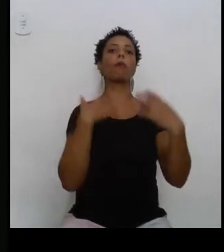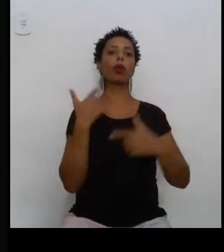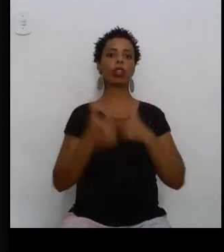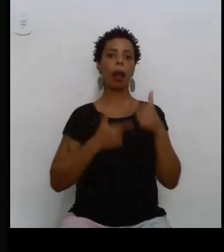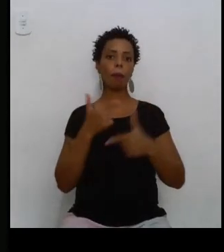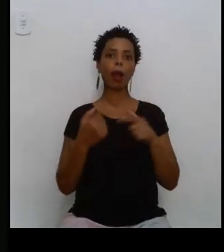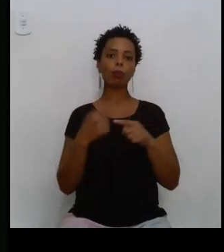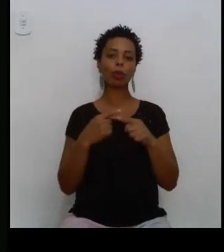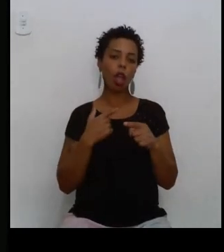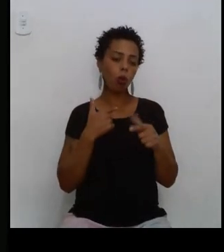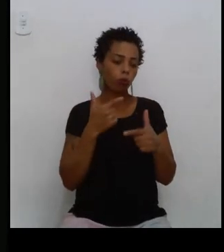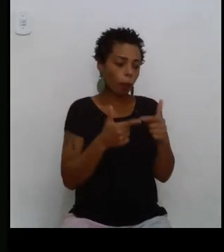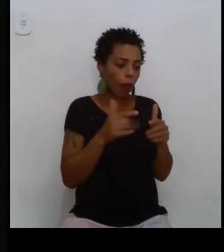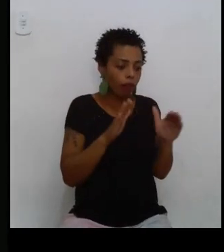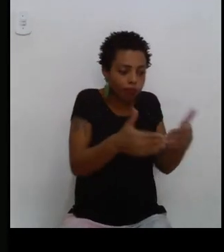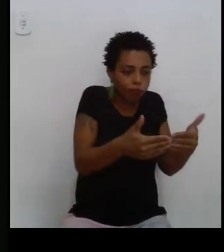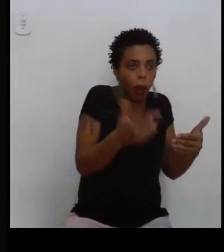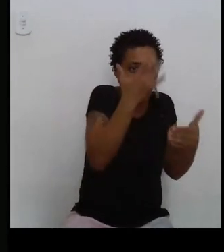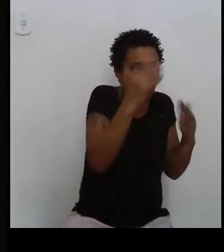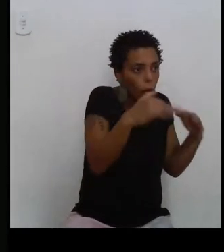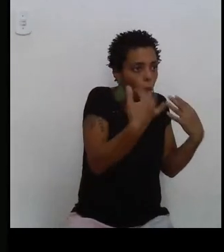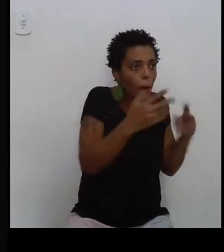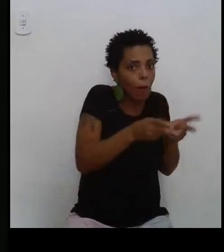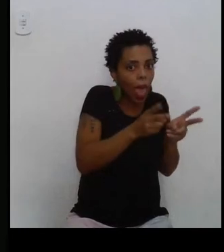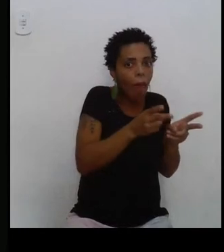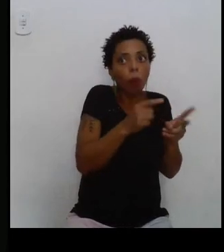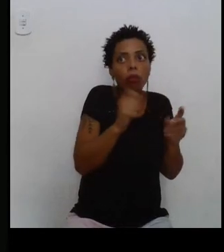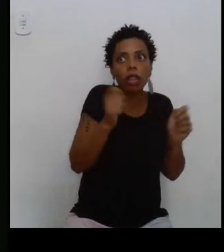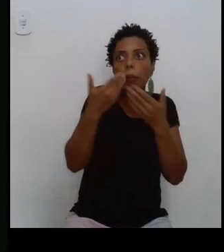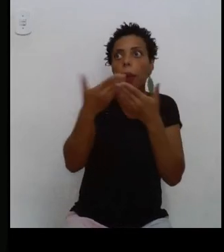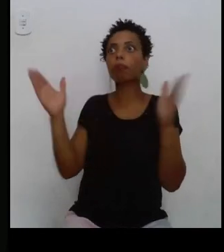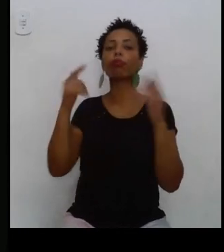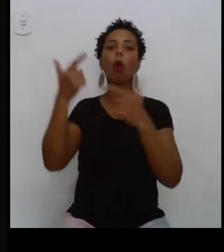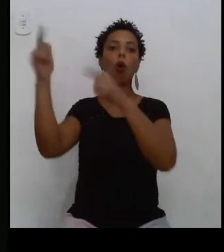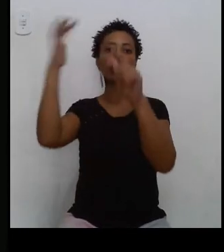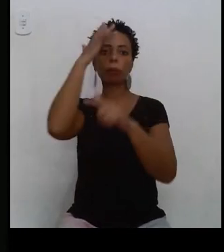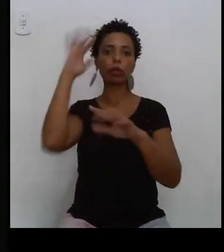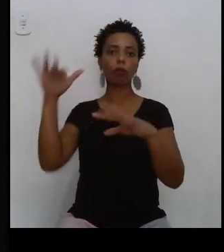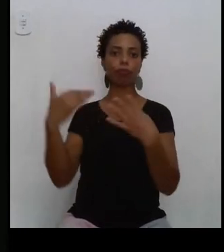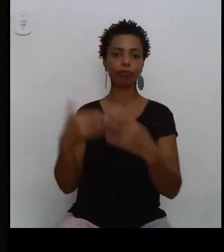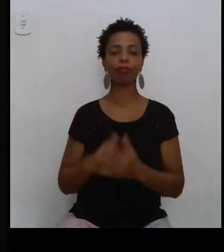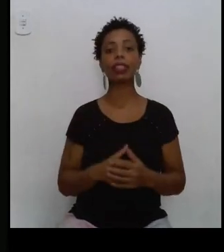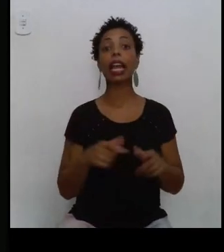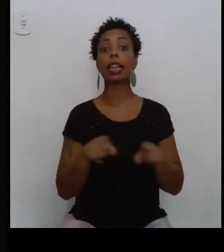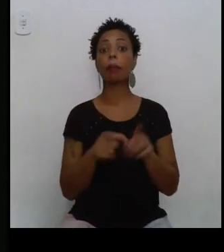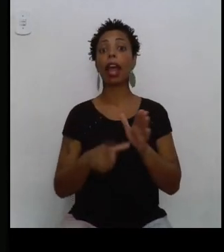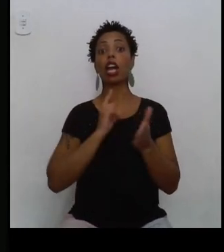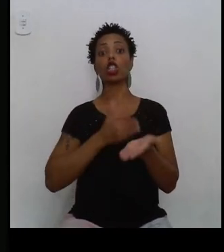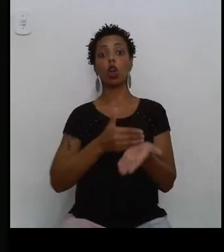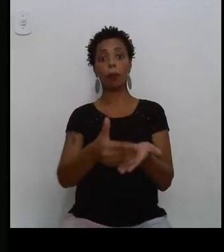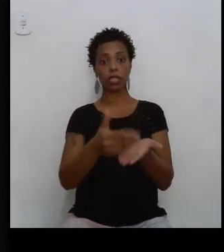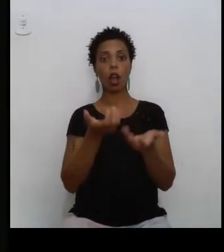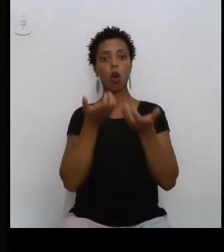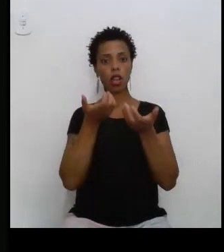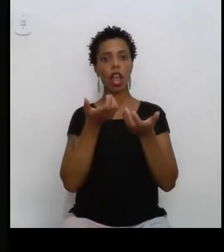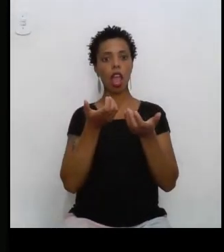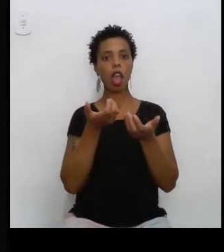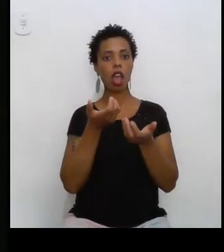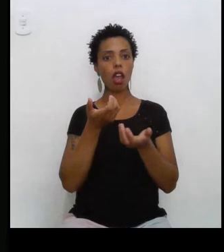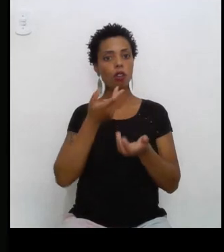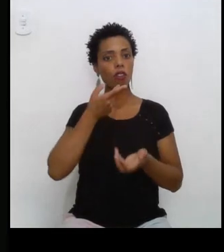eu faço parte e antes de começar também queria fazer questão de deixar registrado a gente tá